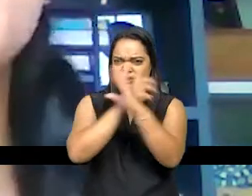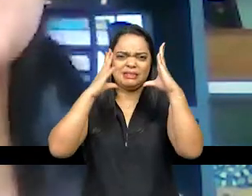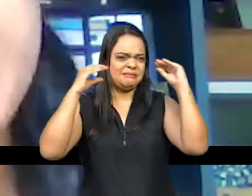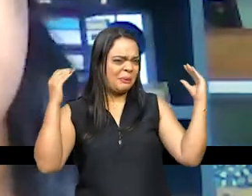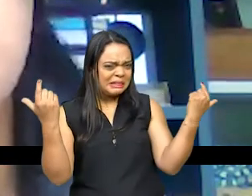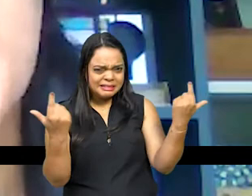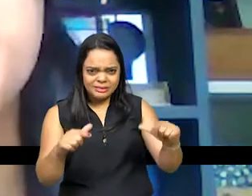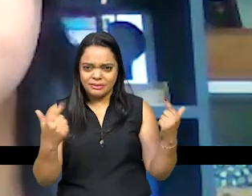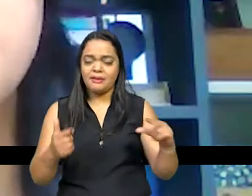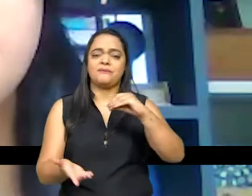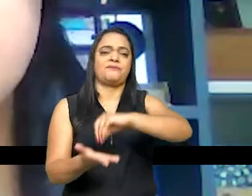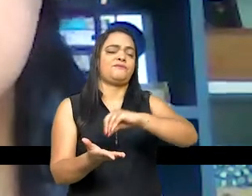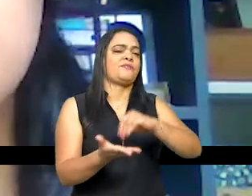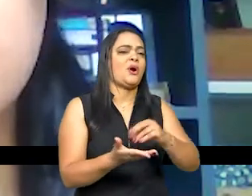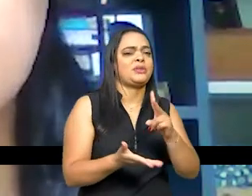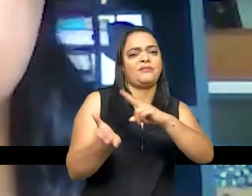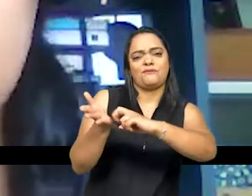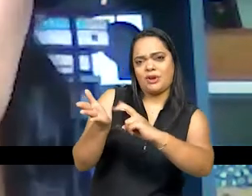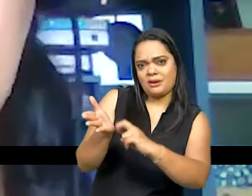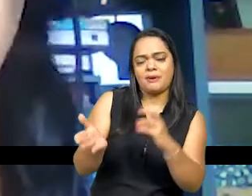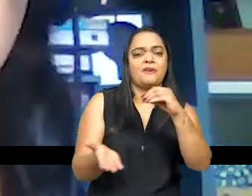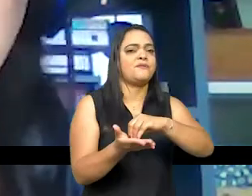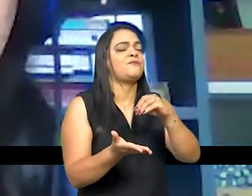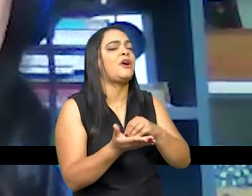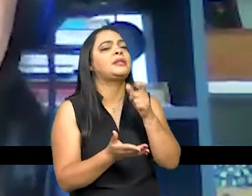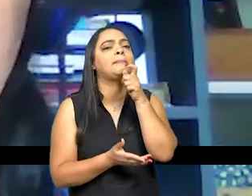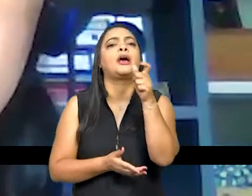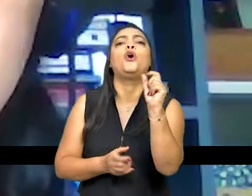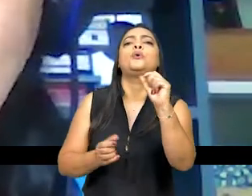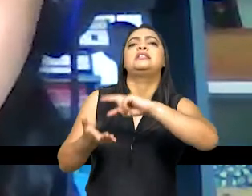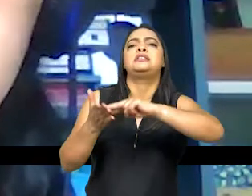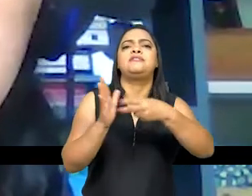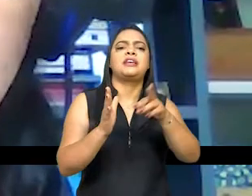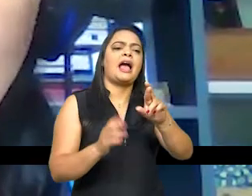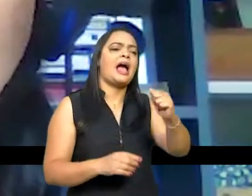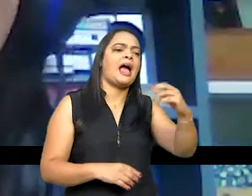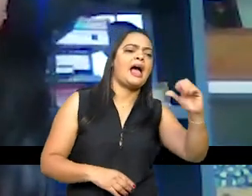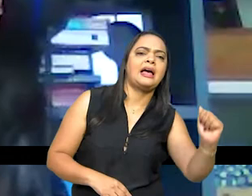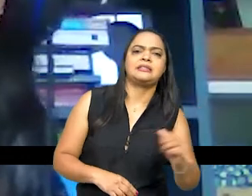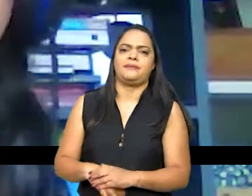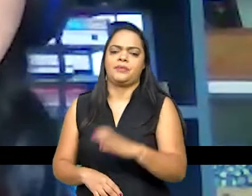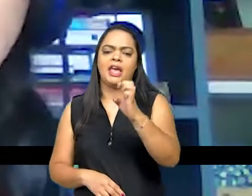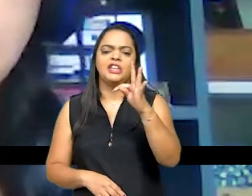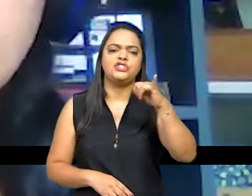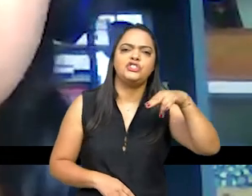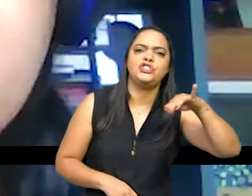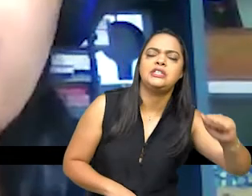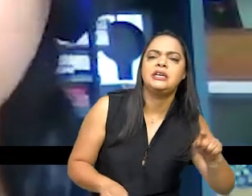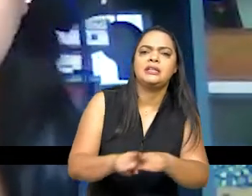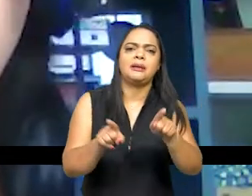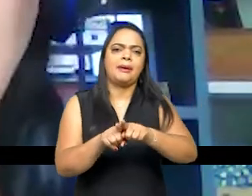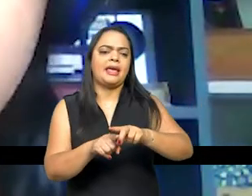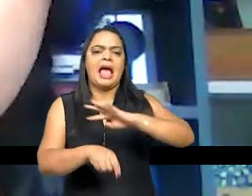acho que falta vocabulário. Falta vocabulário. O que é raça? O que é etnia? O que é racismo? O que é